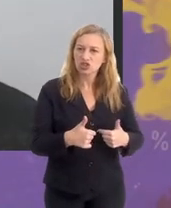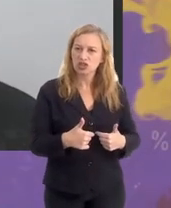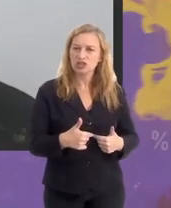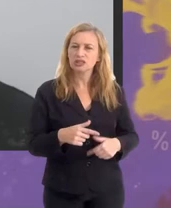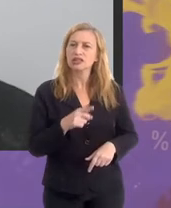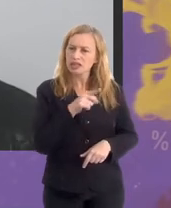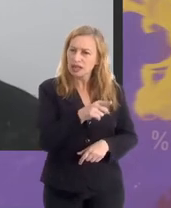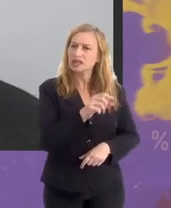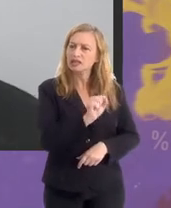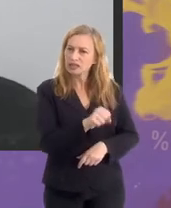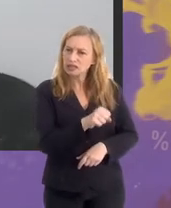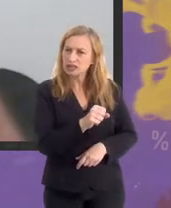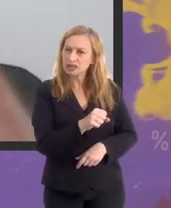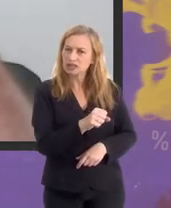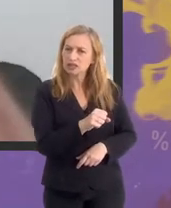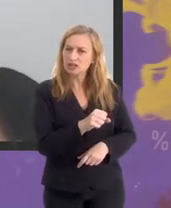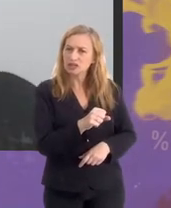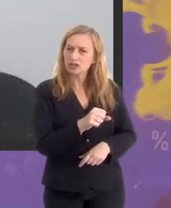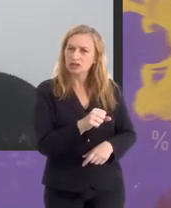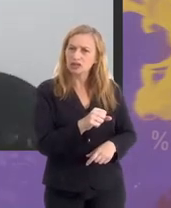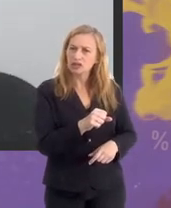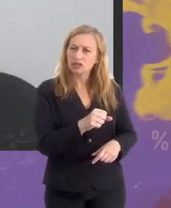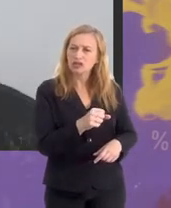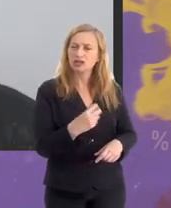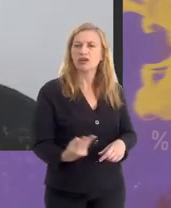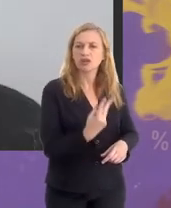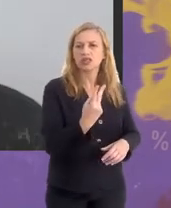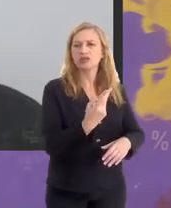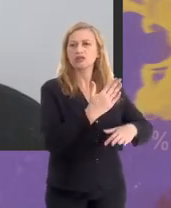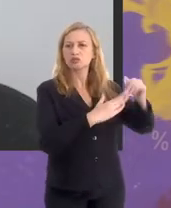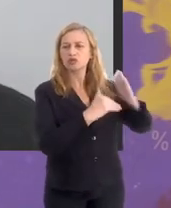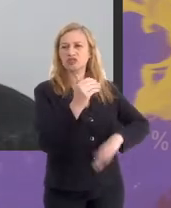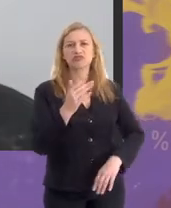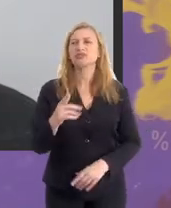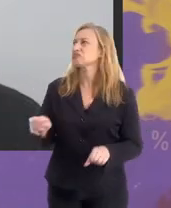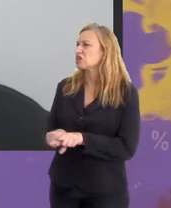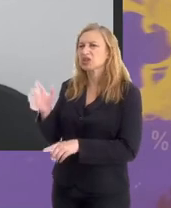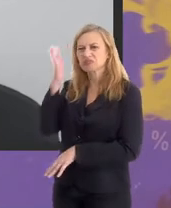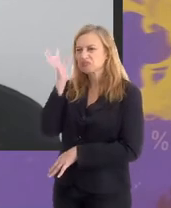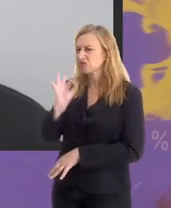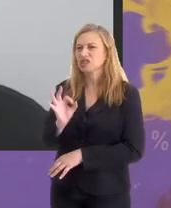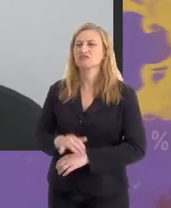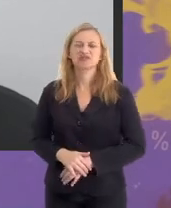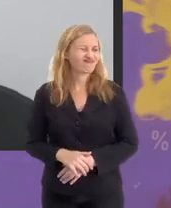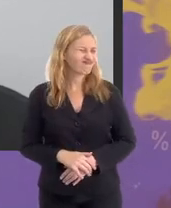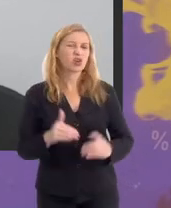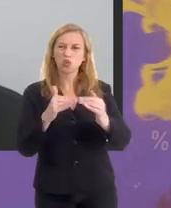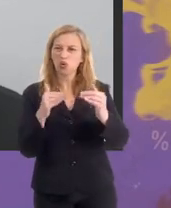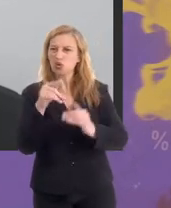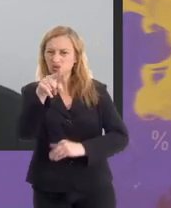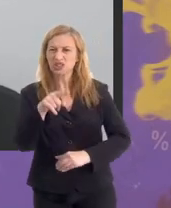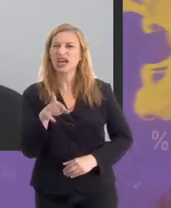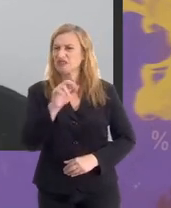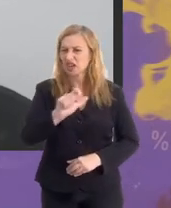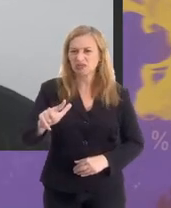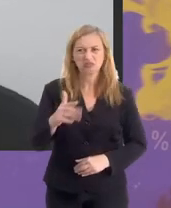posicionassem se manifestasse e ele sim trouxessem um cenário de mais preservação de seus para fazer o possível entender Rafael também